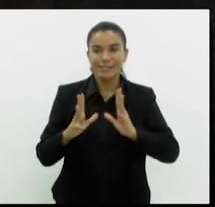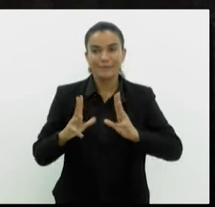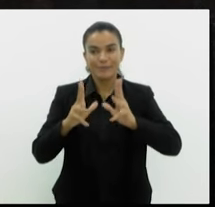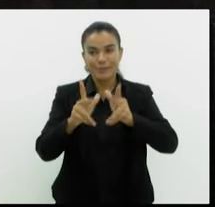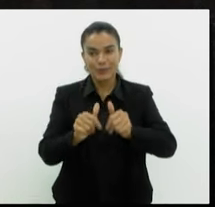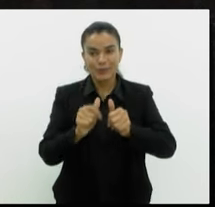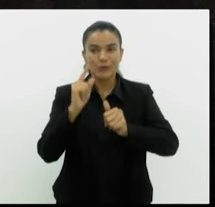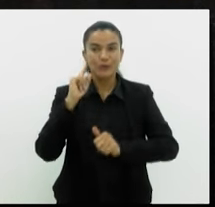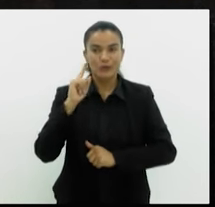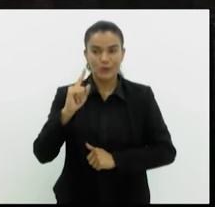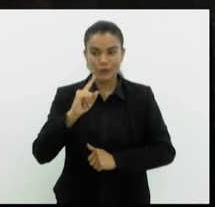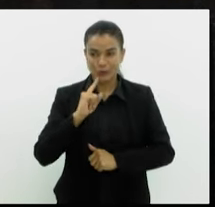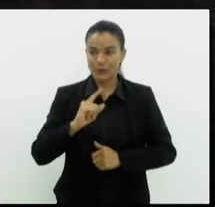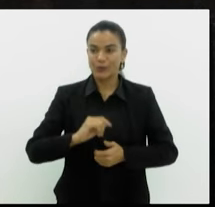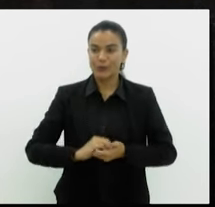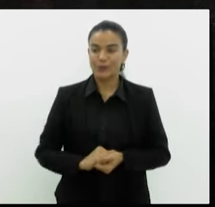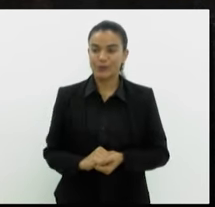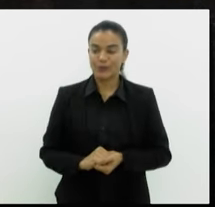deficientes auditivos.